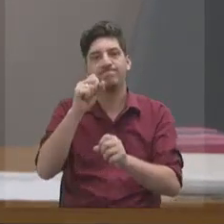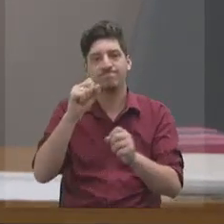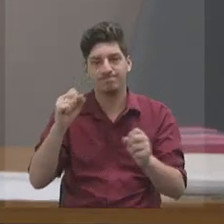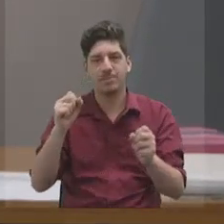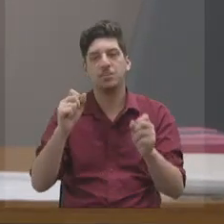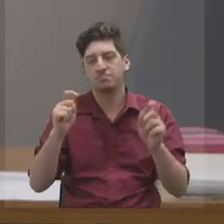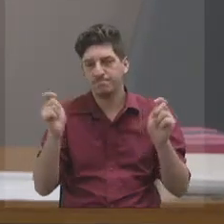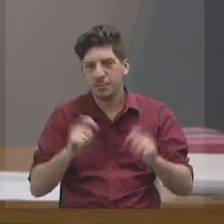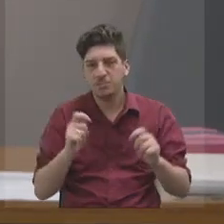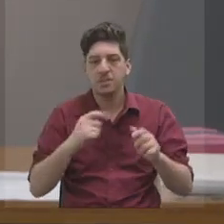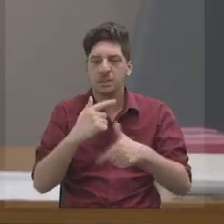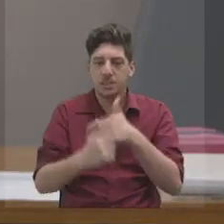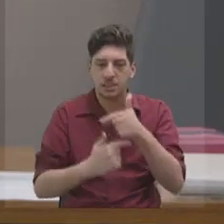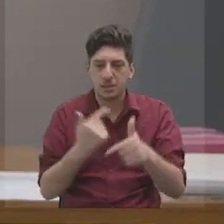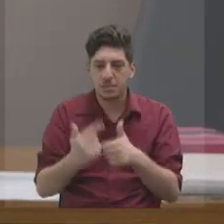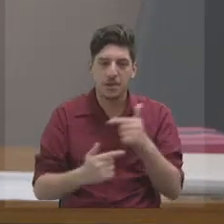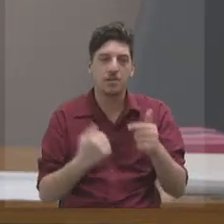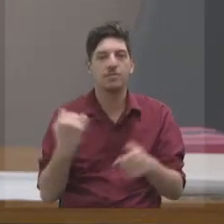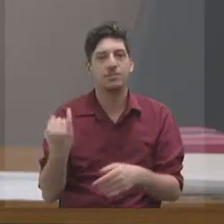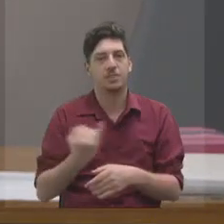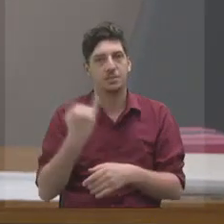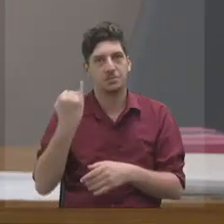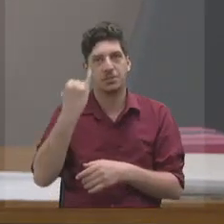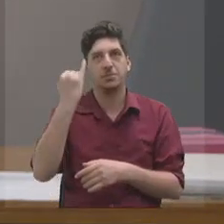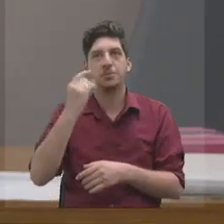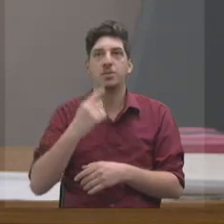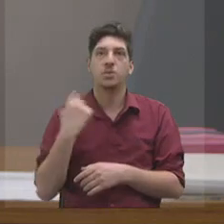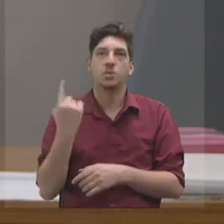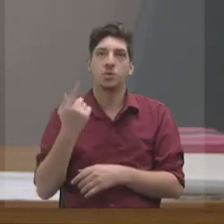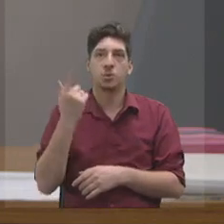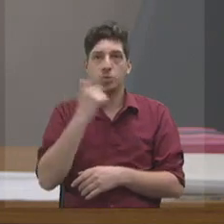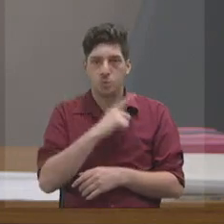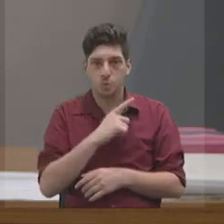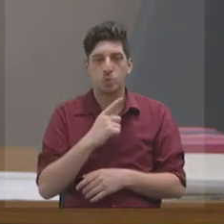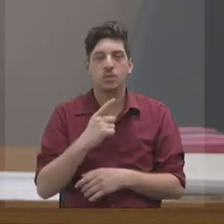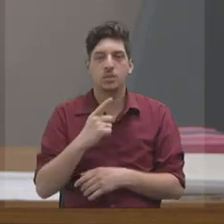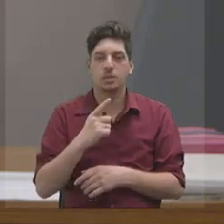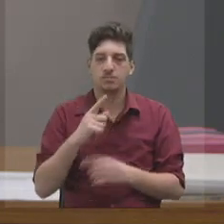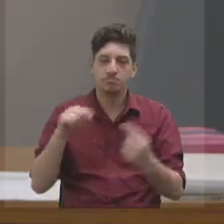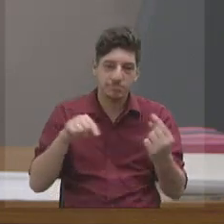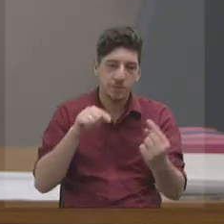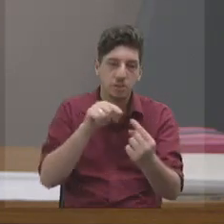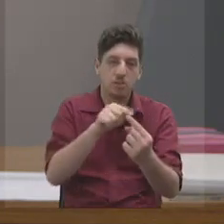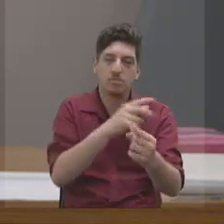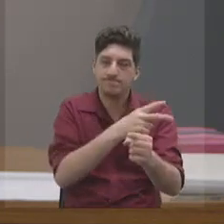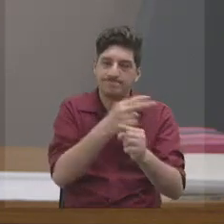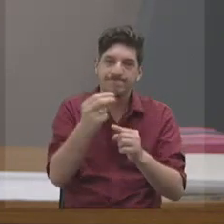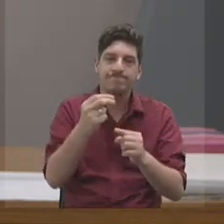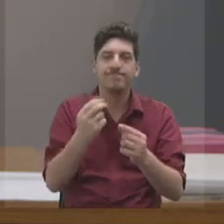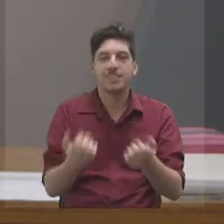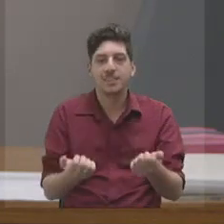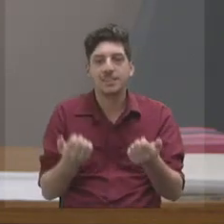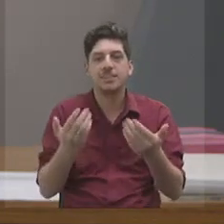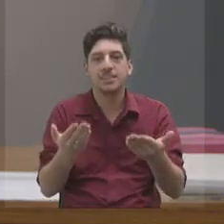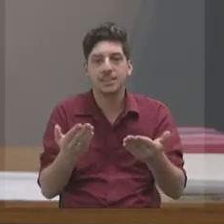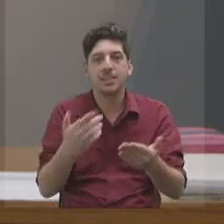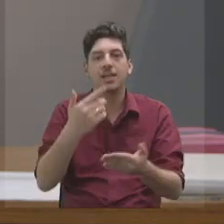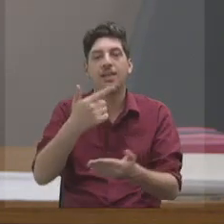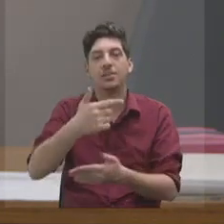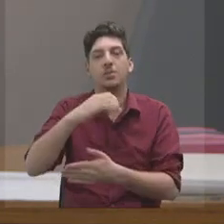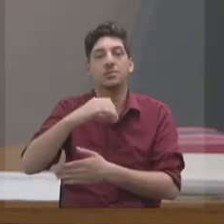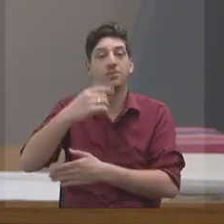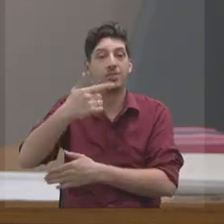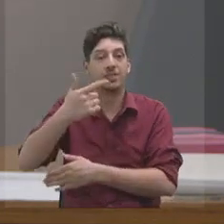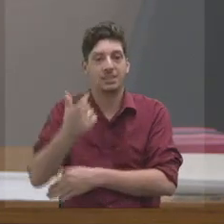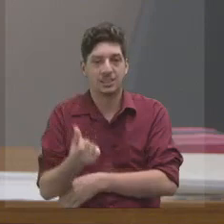nossa capacidade de execução ela vai ser fundamental para que a gente possa cumprir essa missão de entregar né lá em 26 é uma